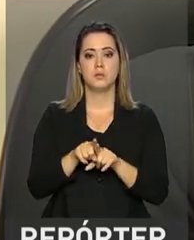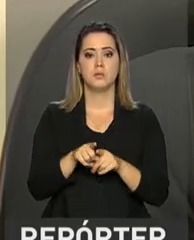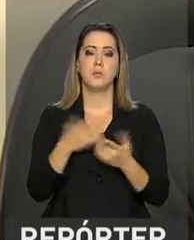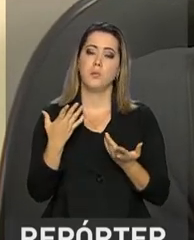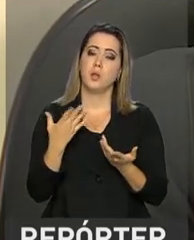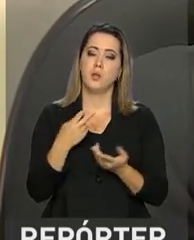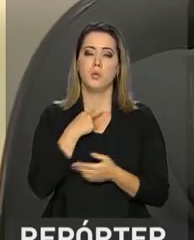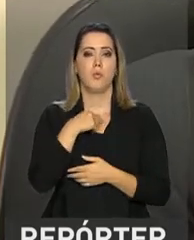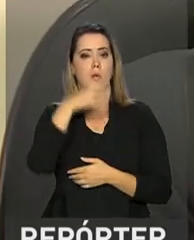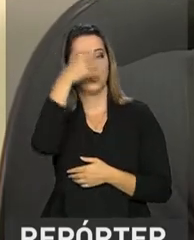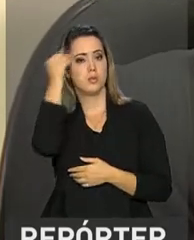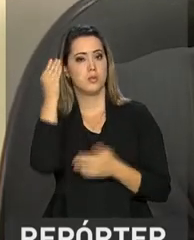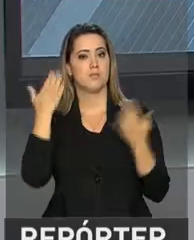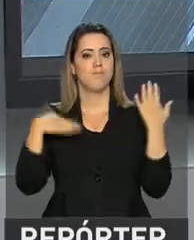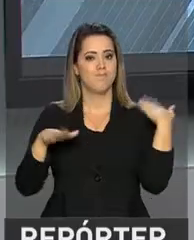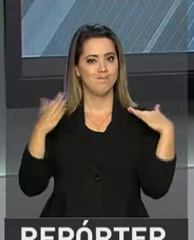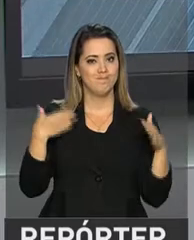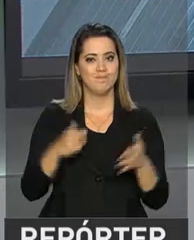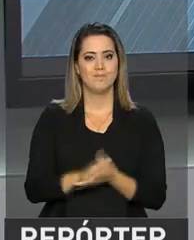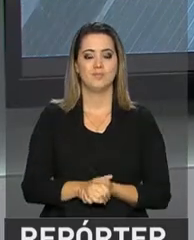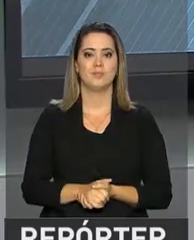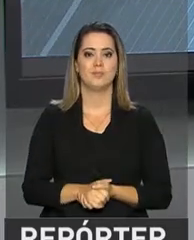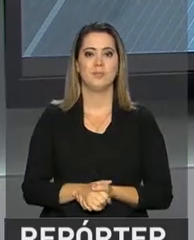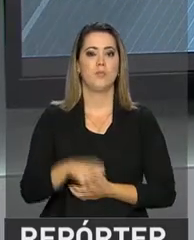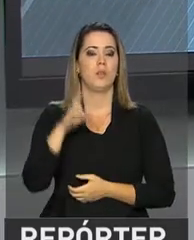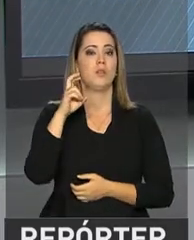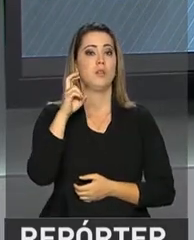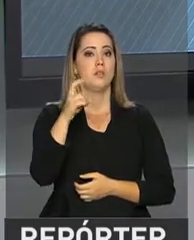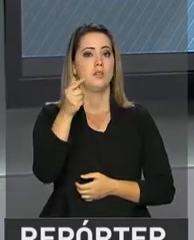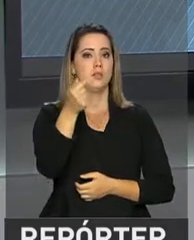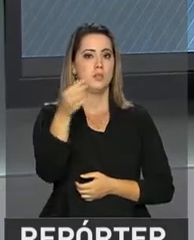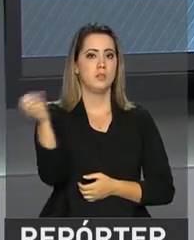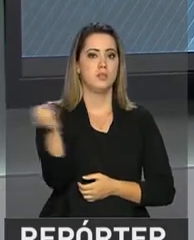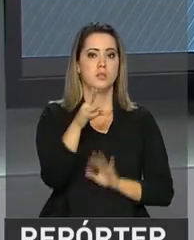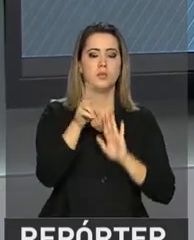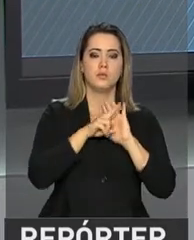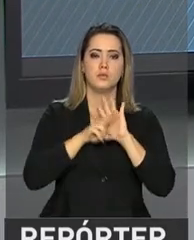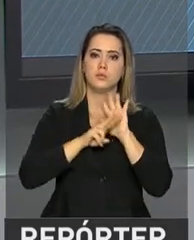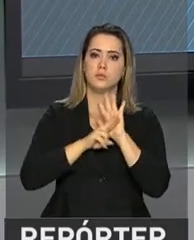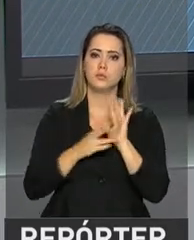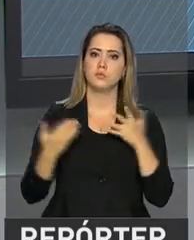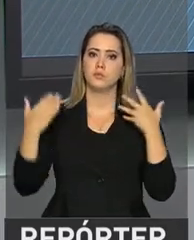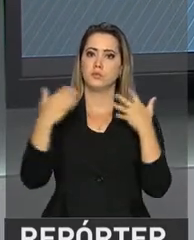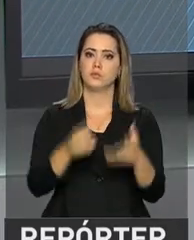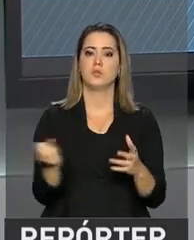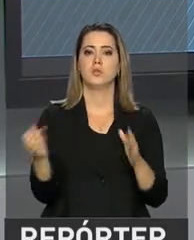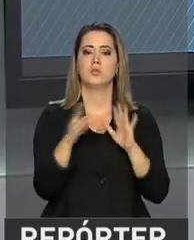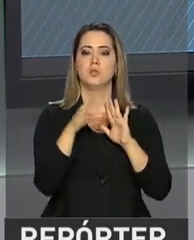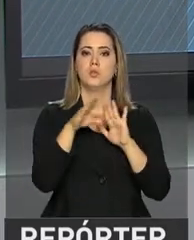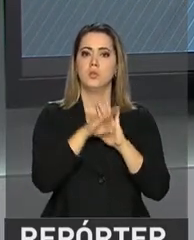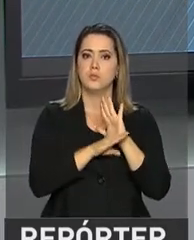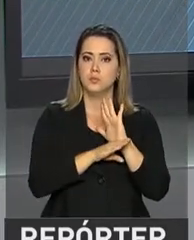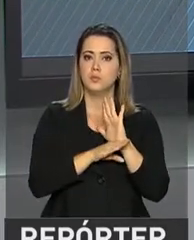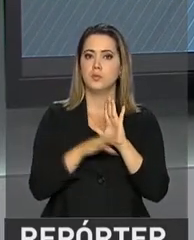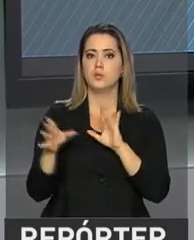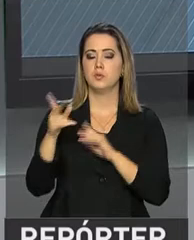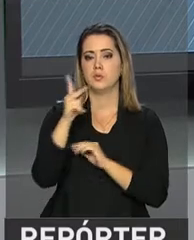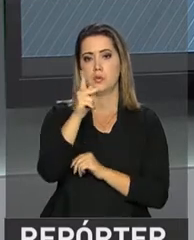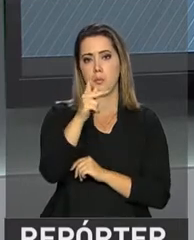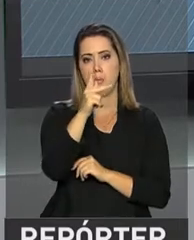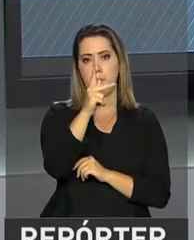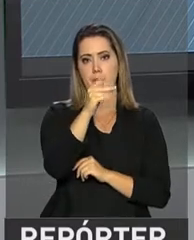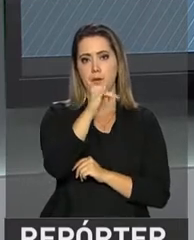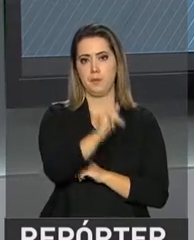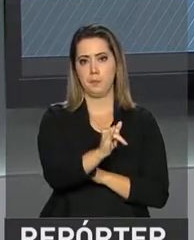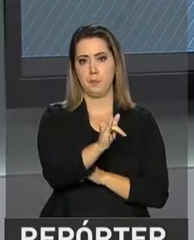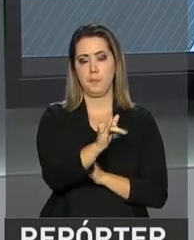podemos esquecer o lazer 57 novos projetos farão parte da nova fase do programa de parceria de investimento